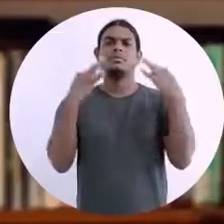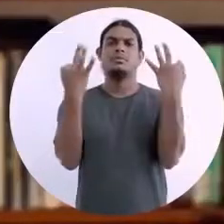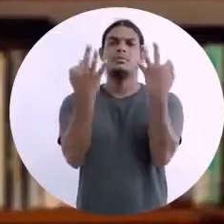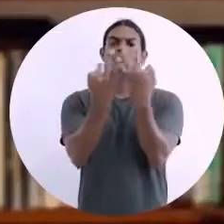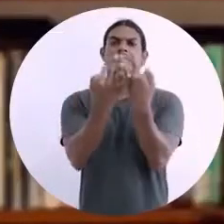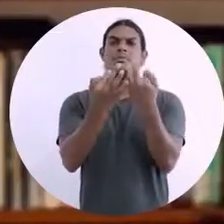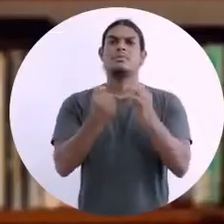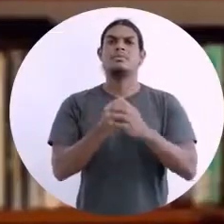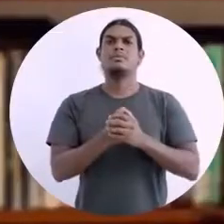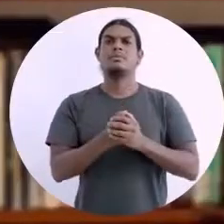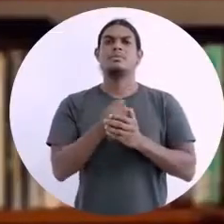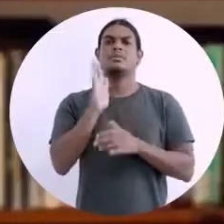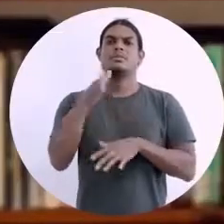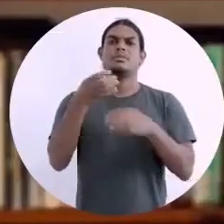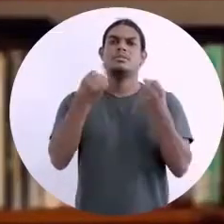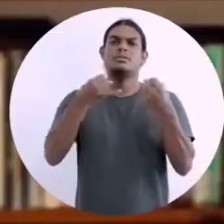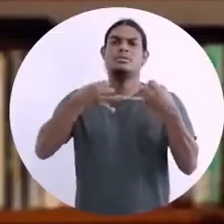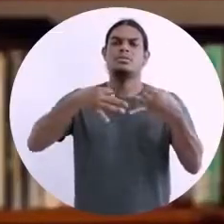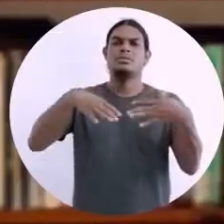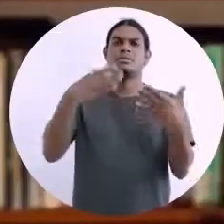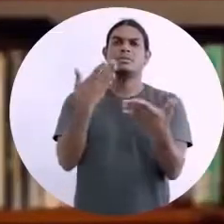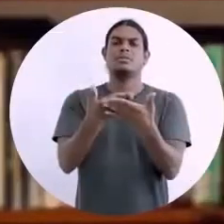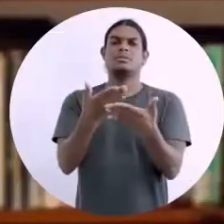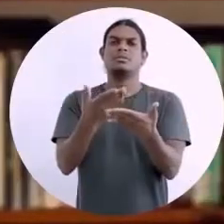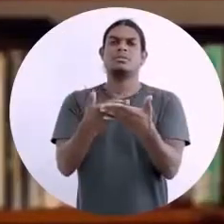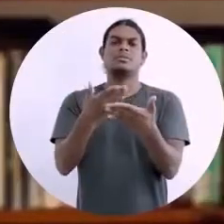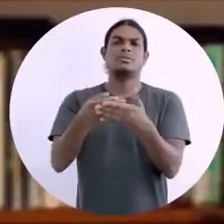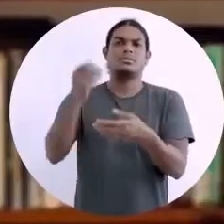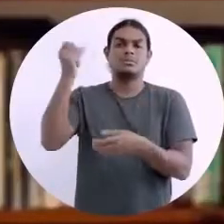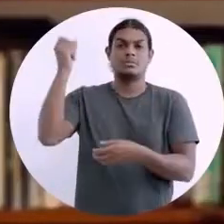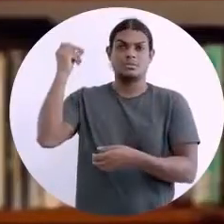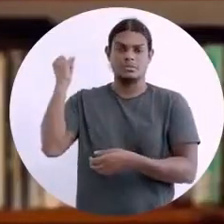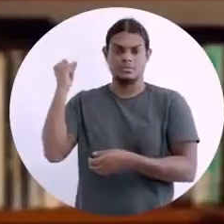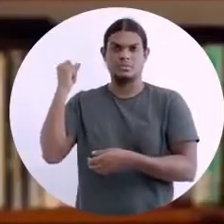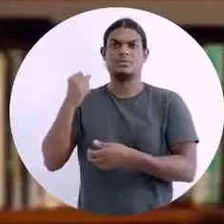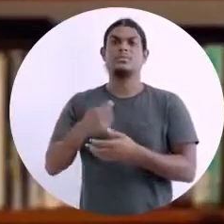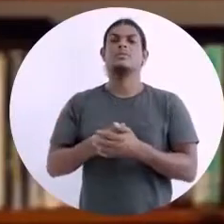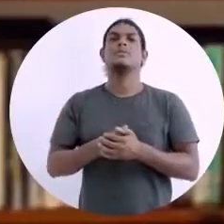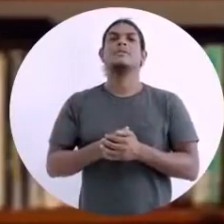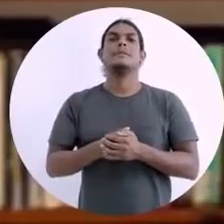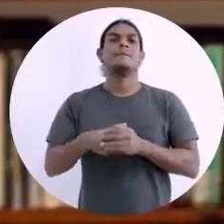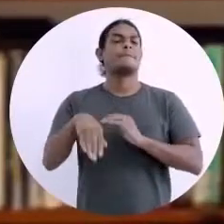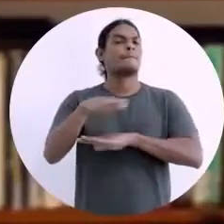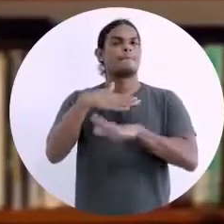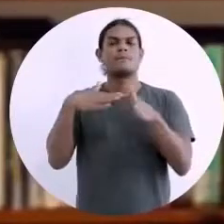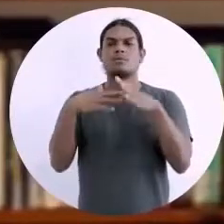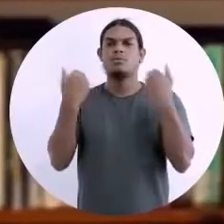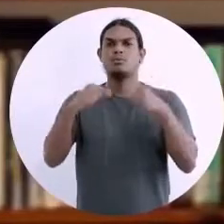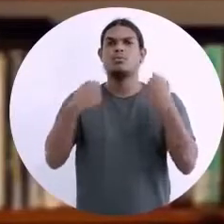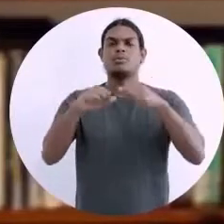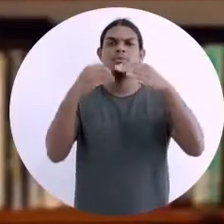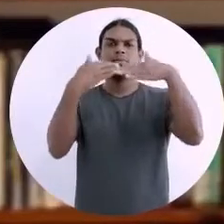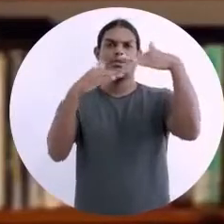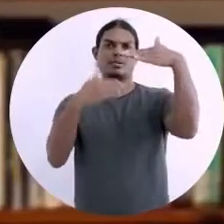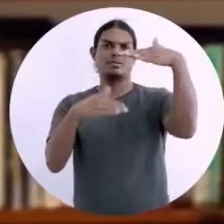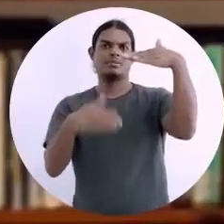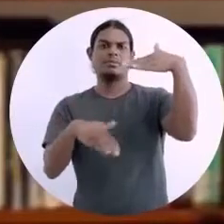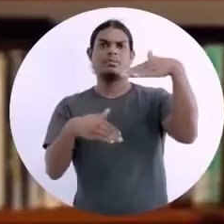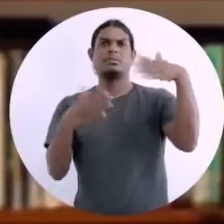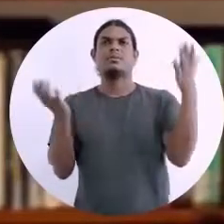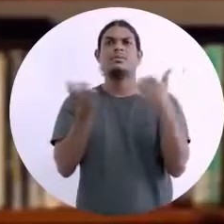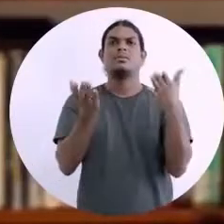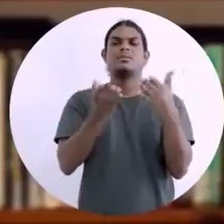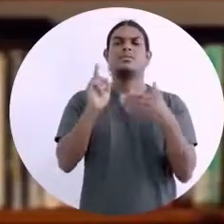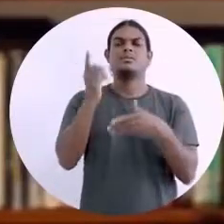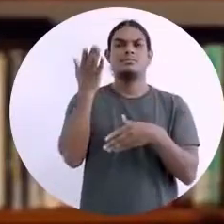Eu falei nas aulas anteriores que tudo nesse mundo é classificável, tudo pode ser classificado, inclusive nossas famílias. E agora vocês vão ver um vídeo